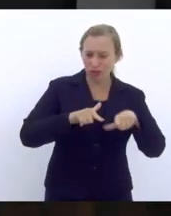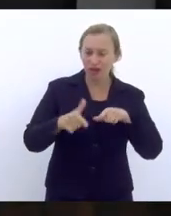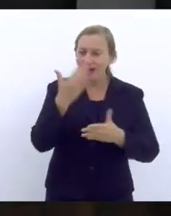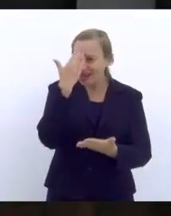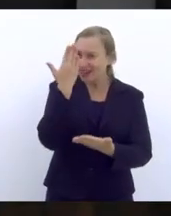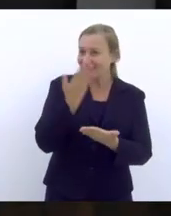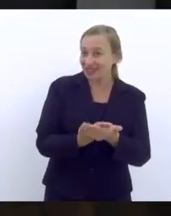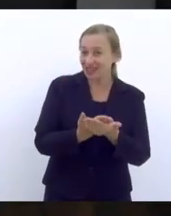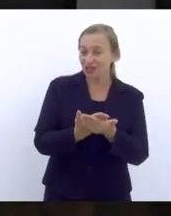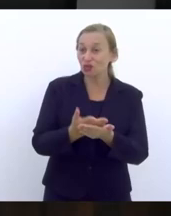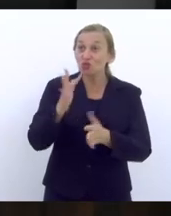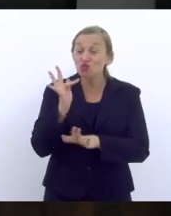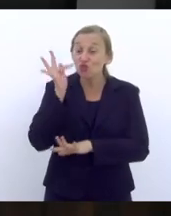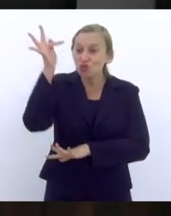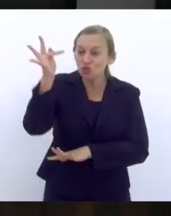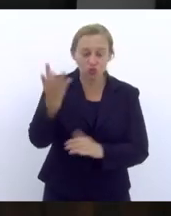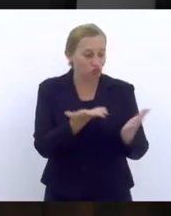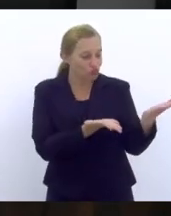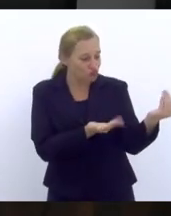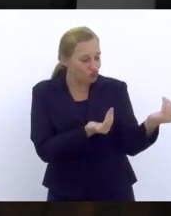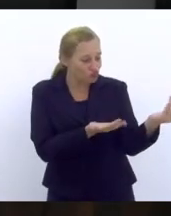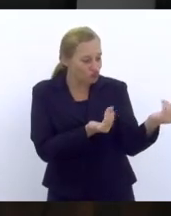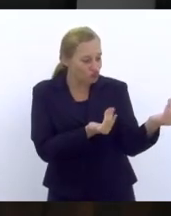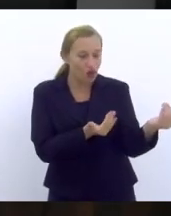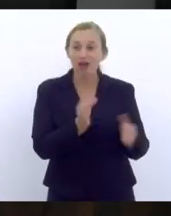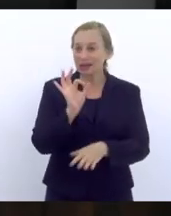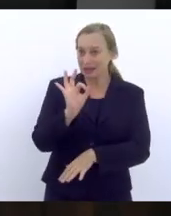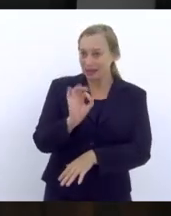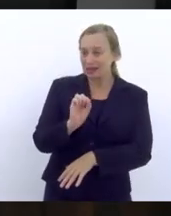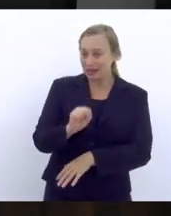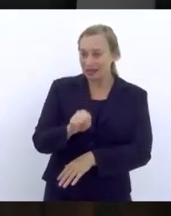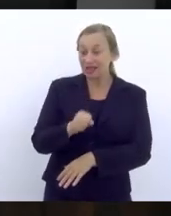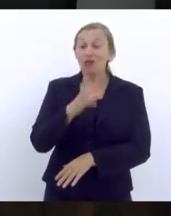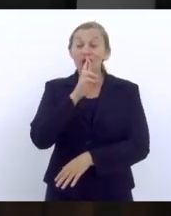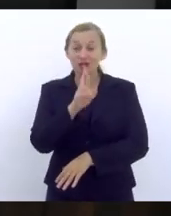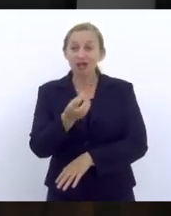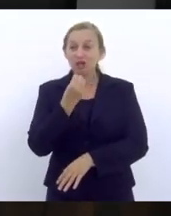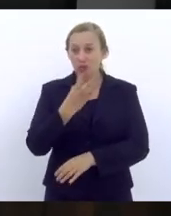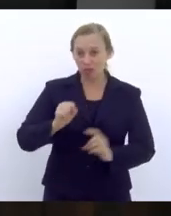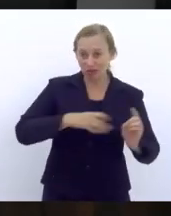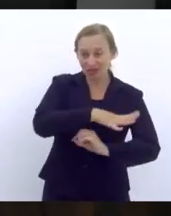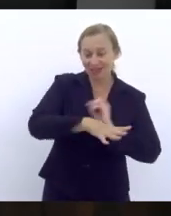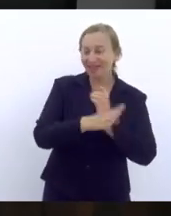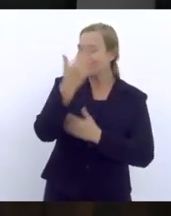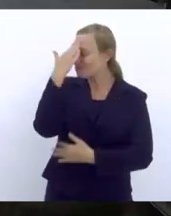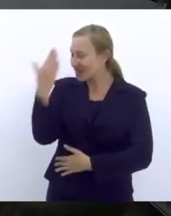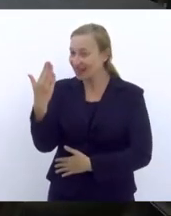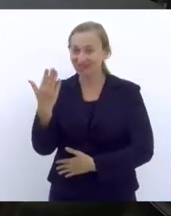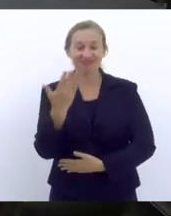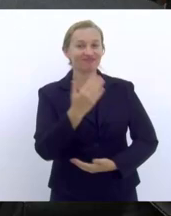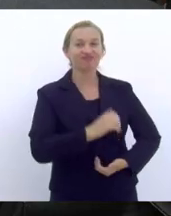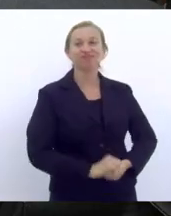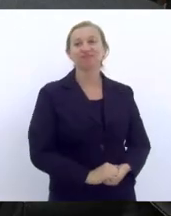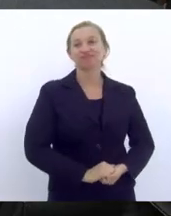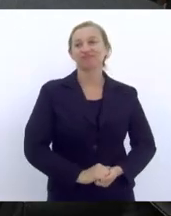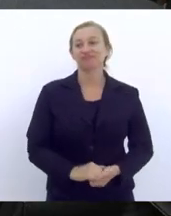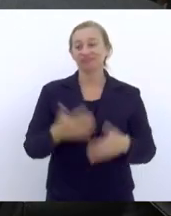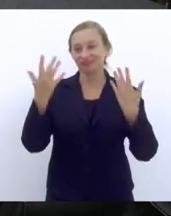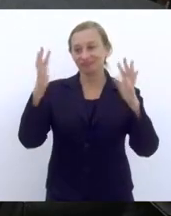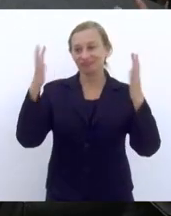acreditando no próximo, no futuro da juventude, traz sim resultado para a nossa sociedade. Obrigado. Sim, senhor.